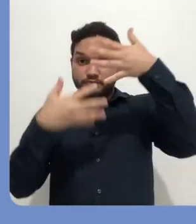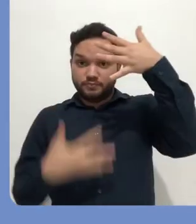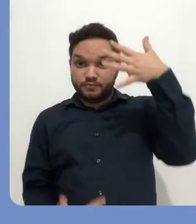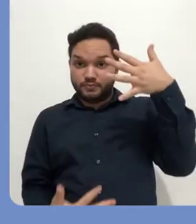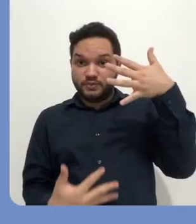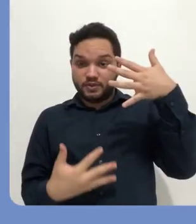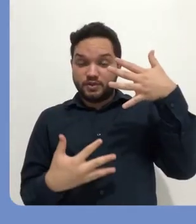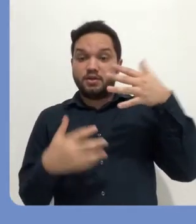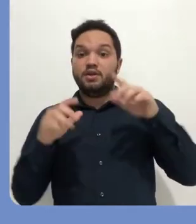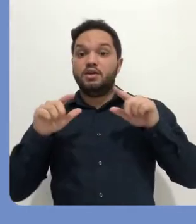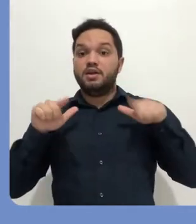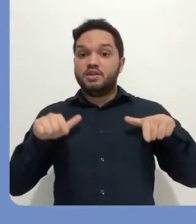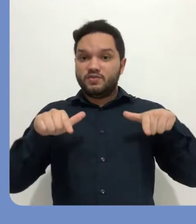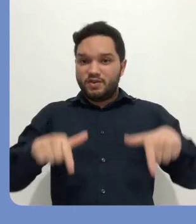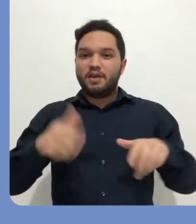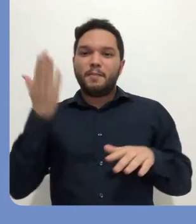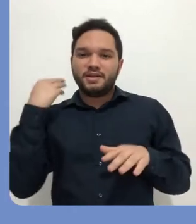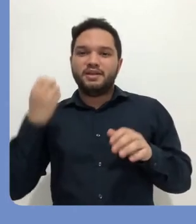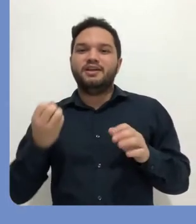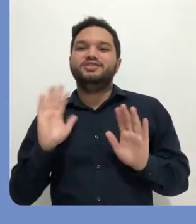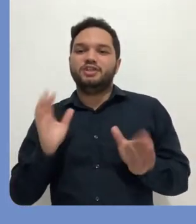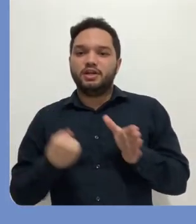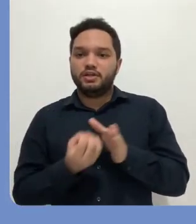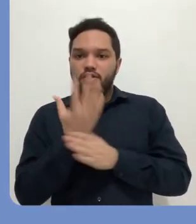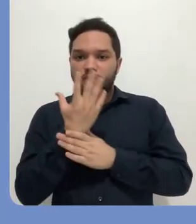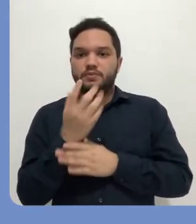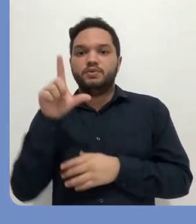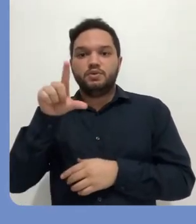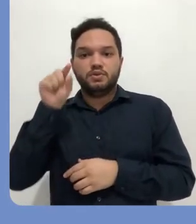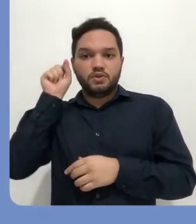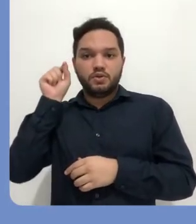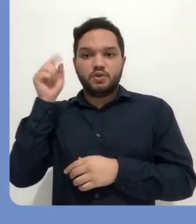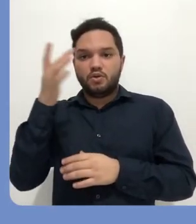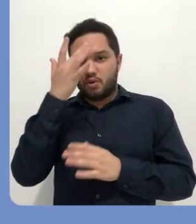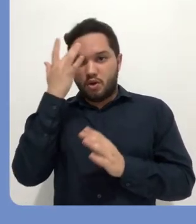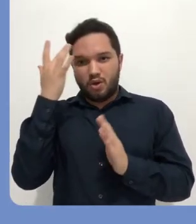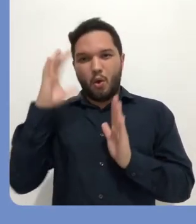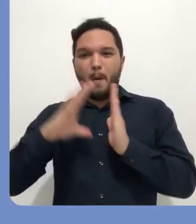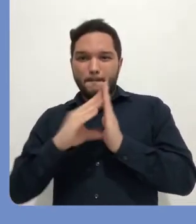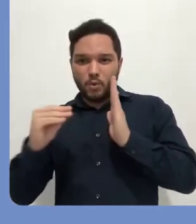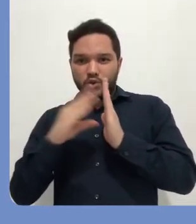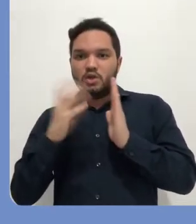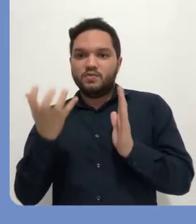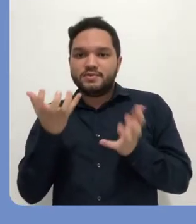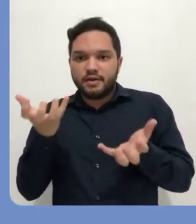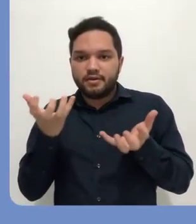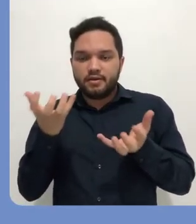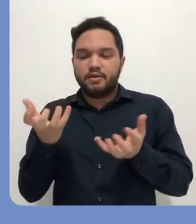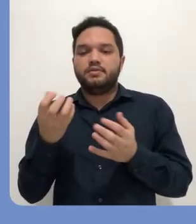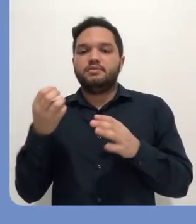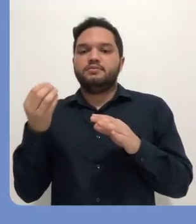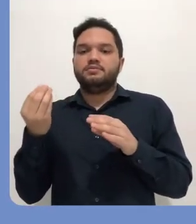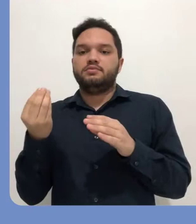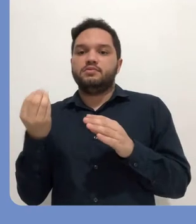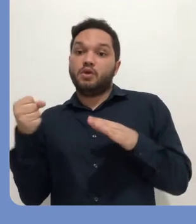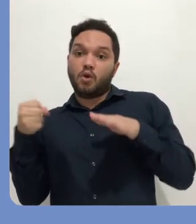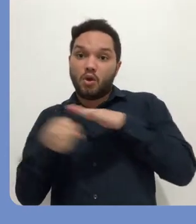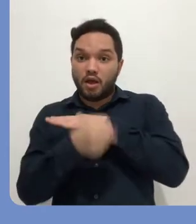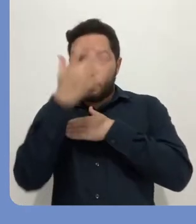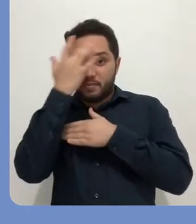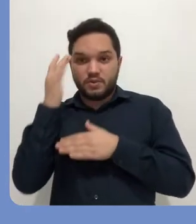Você vai ver os certificados que você já criou aqui, os modelos de certificados que você já criou. Selecione, né, o modelo que